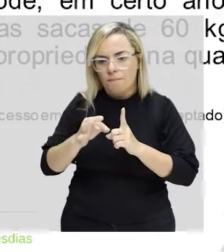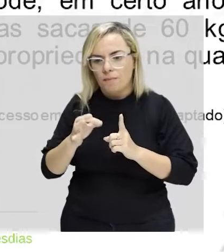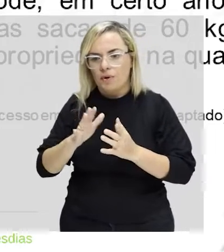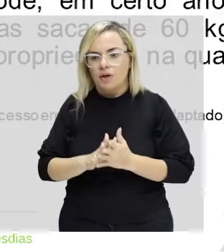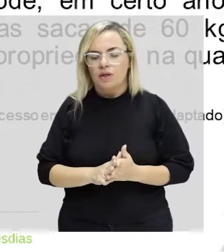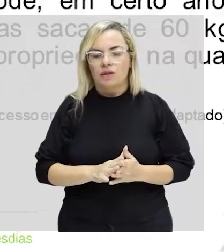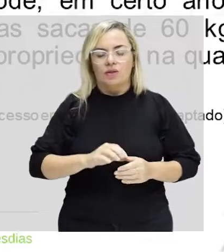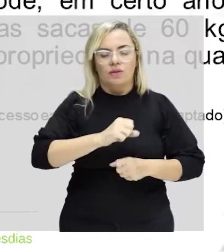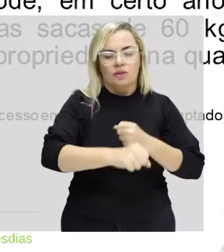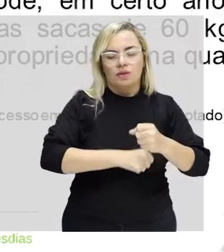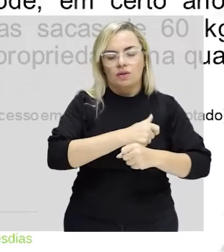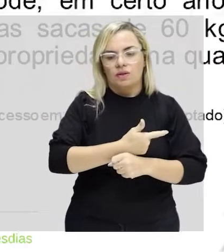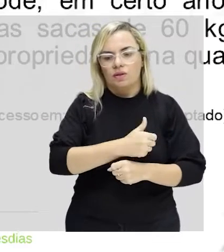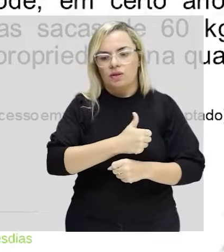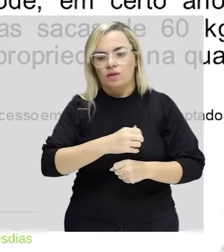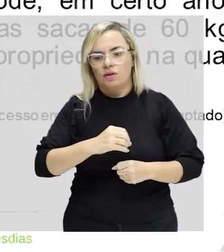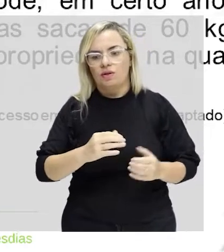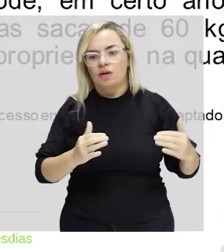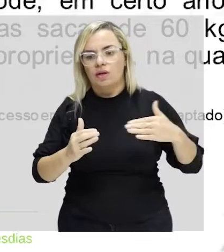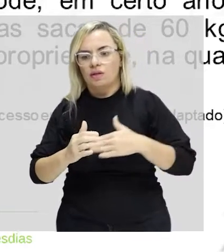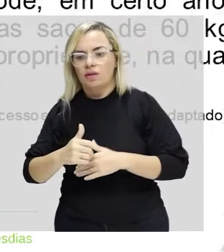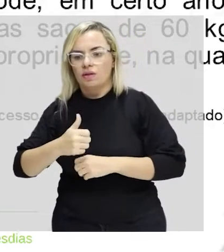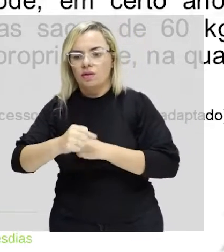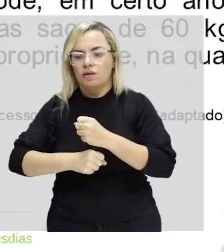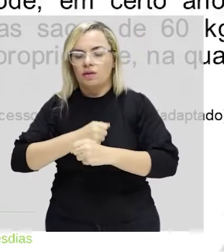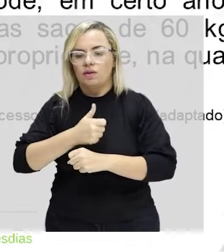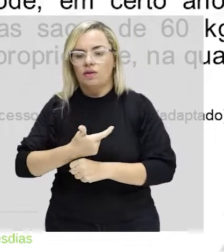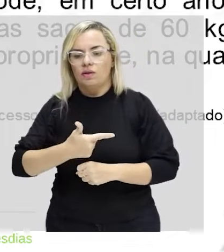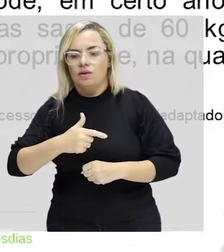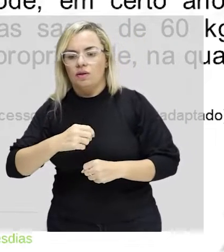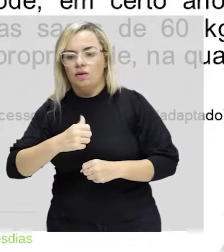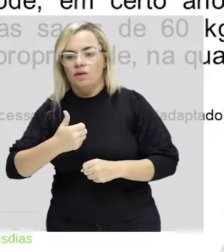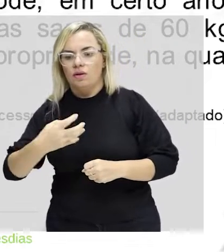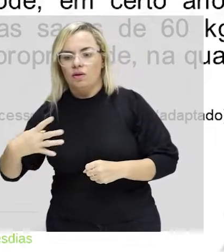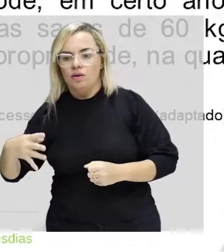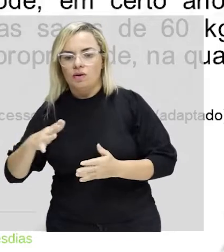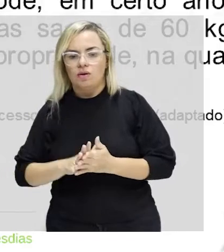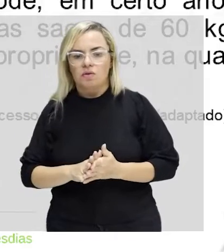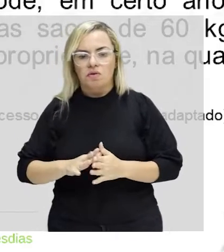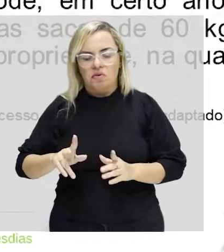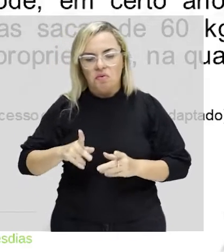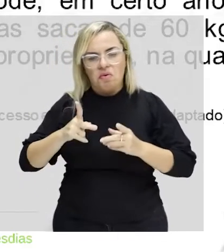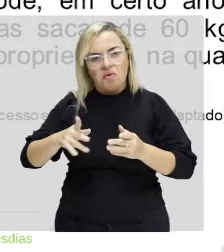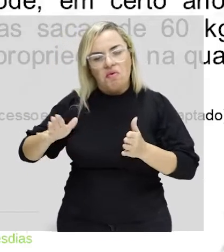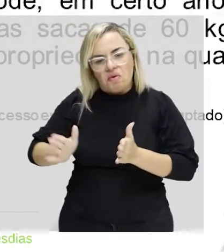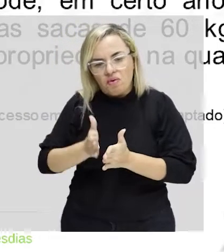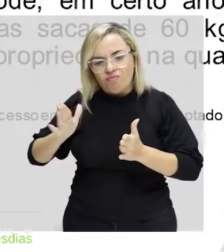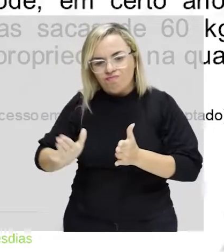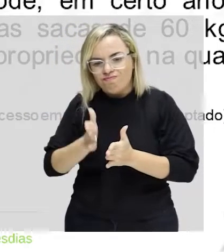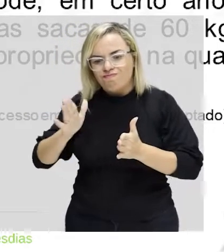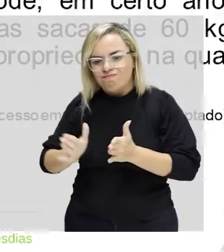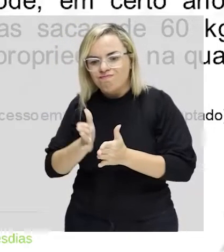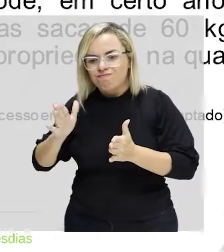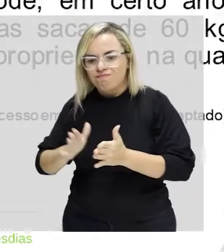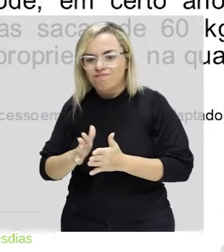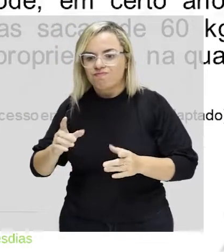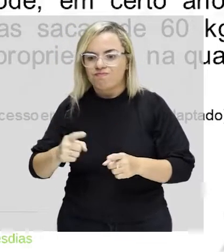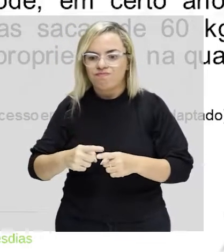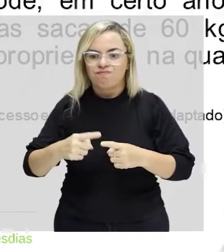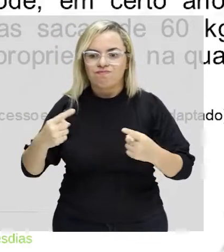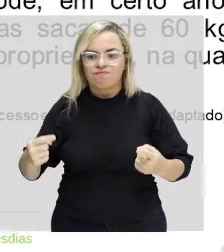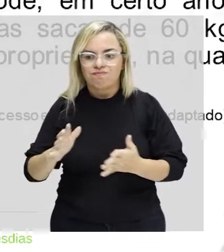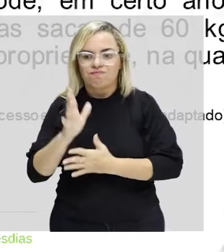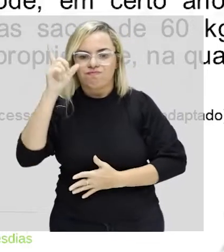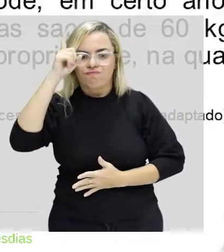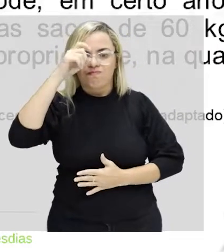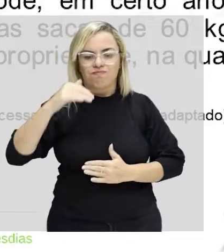e 2014, houve uma forte tendência de aumento da produtividade, porém, um aspecto dificultou esse